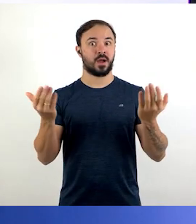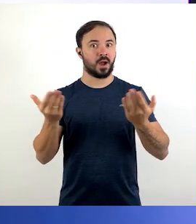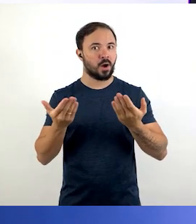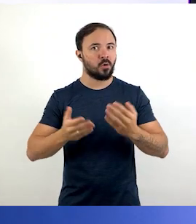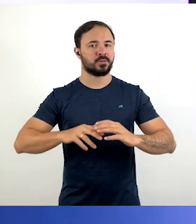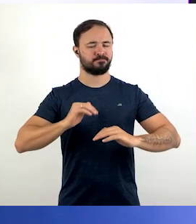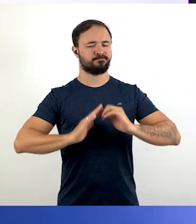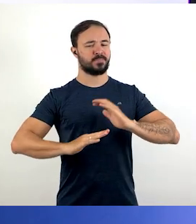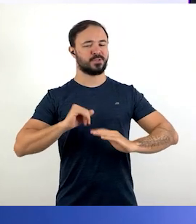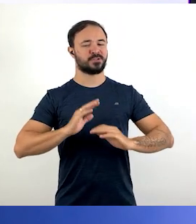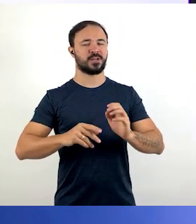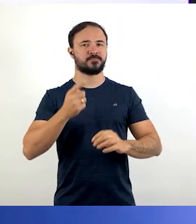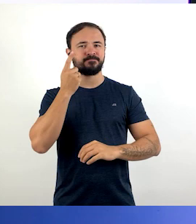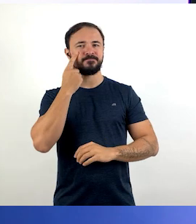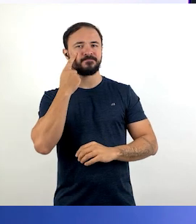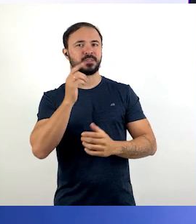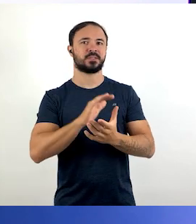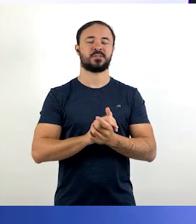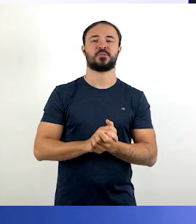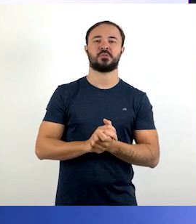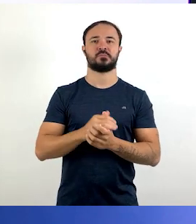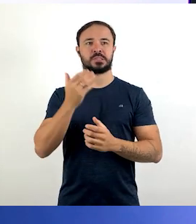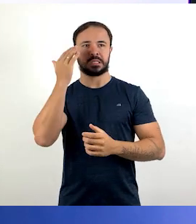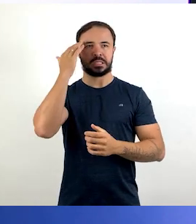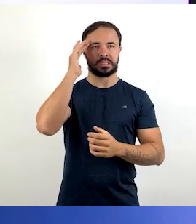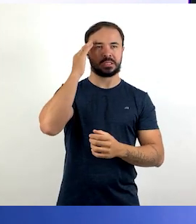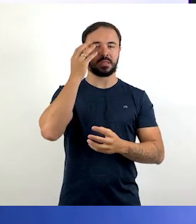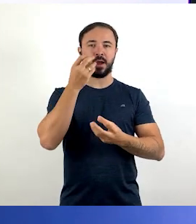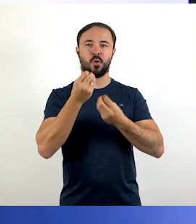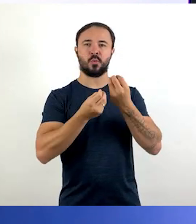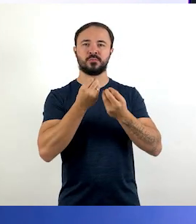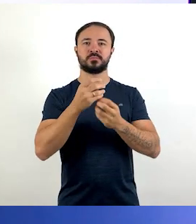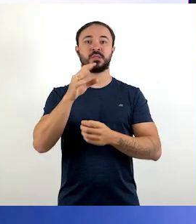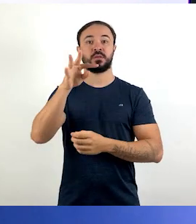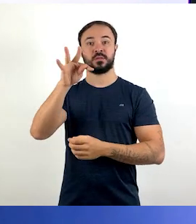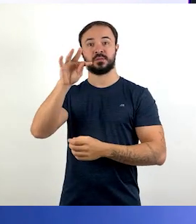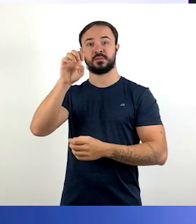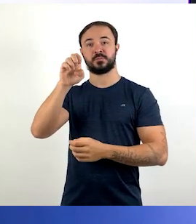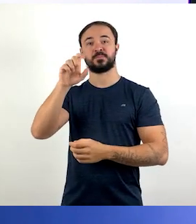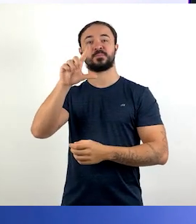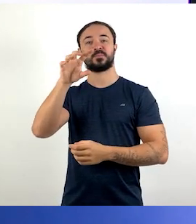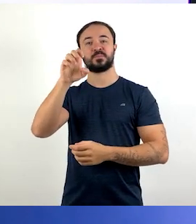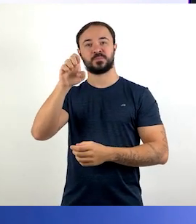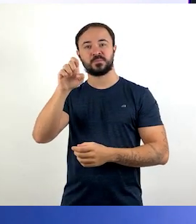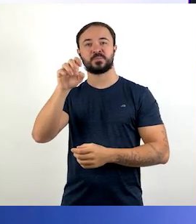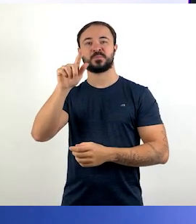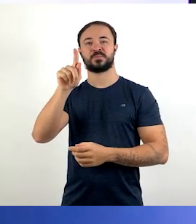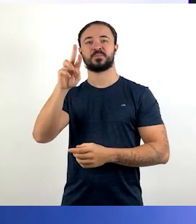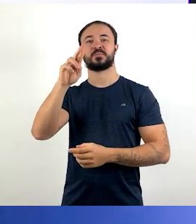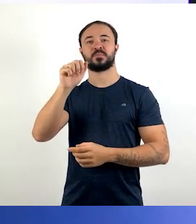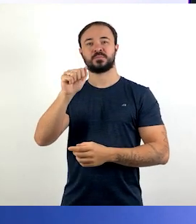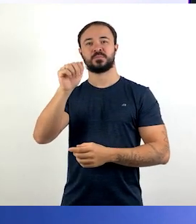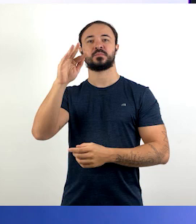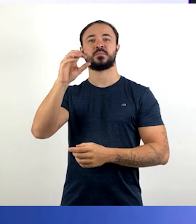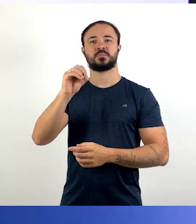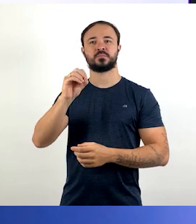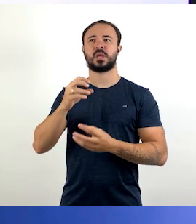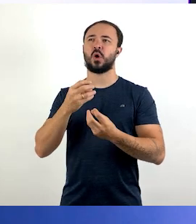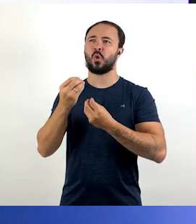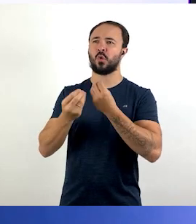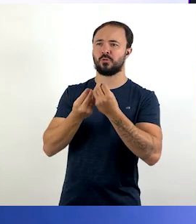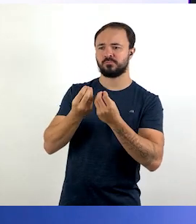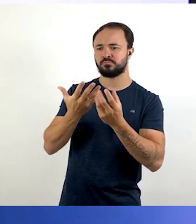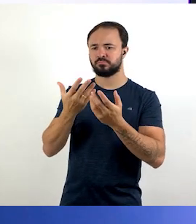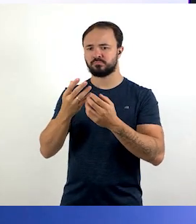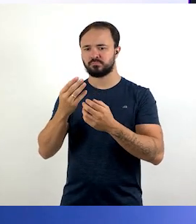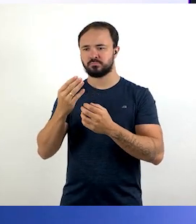nossa prática de robótica utilizando nosso kit. Vamos entender como que o telégrafo é construído, como que ele funciona, como